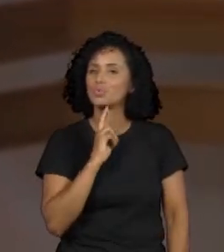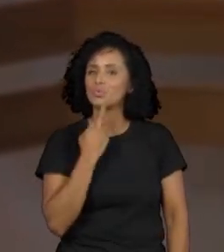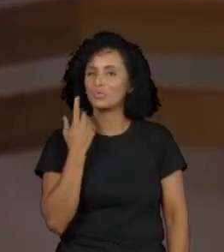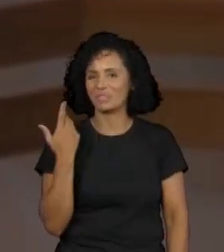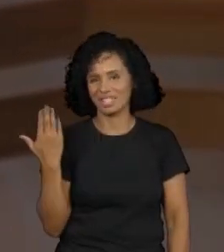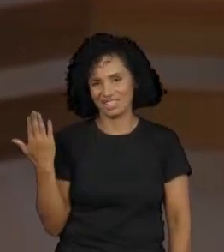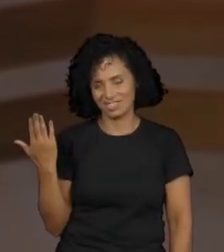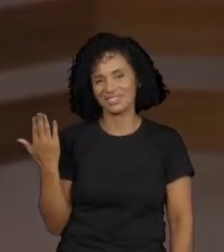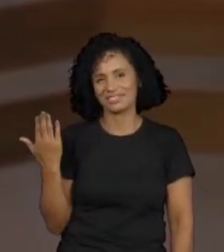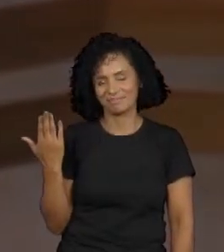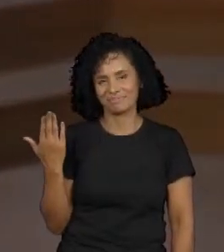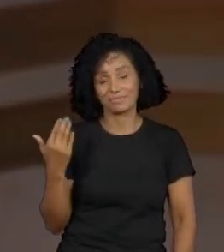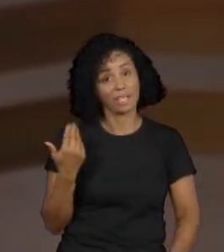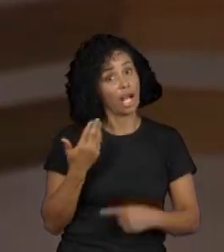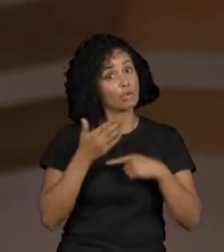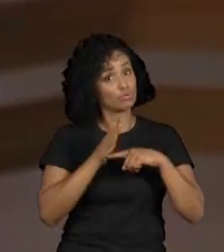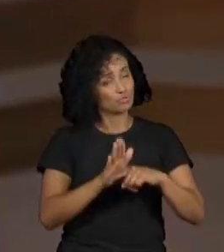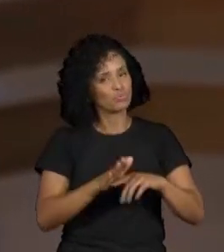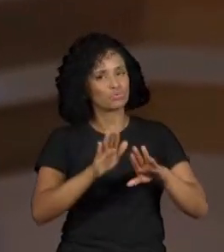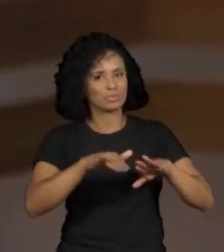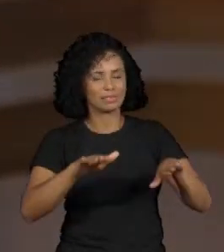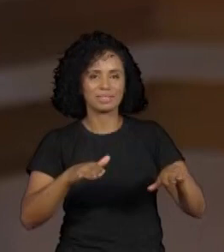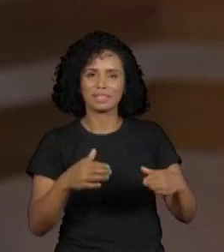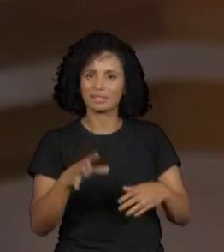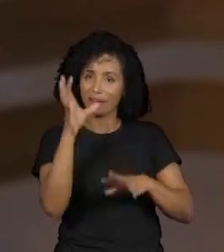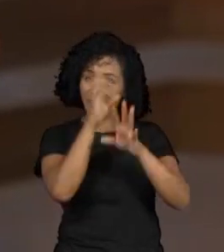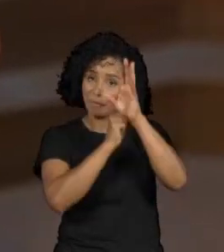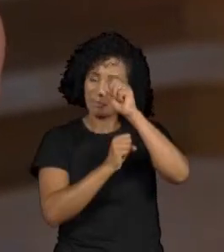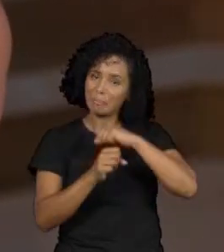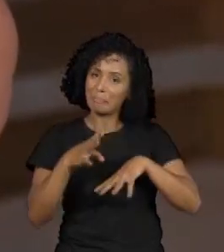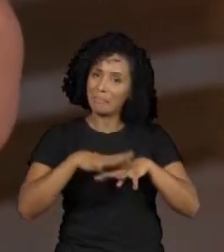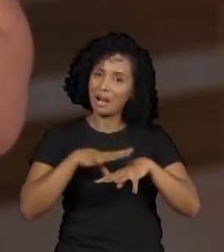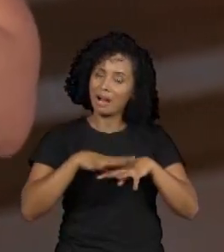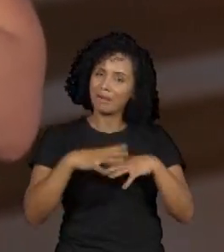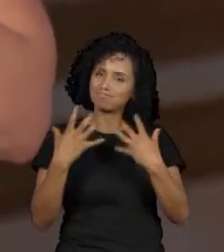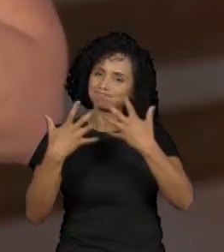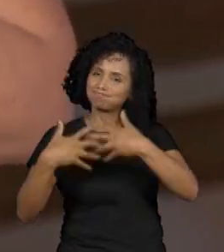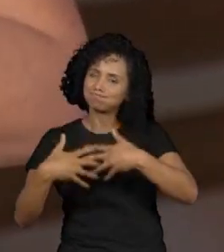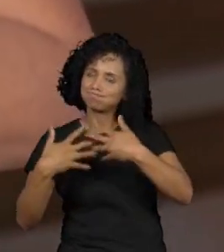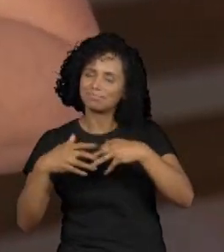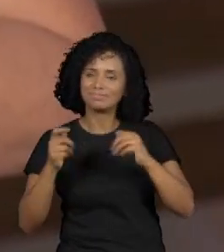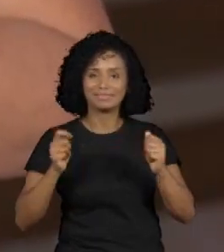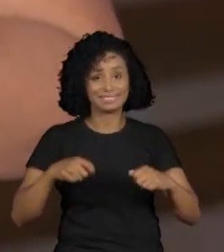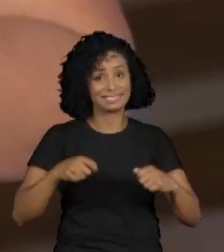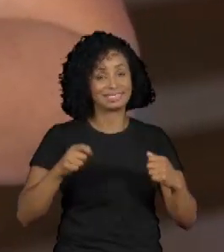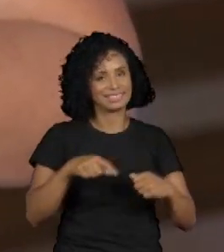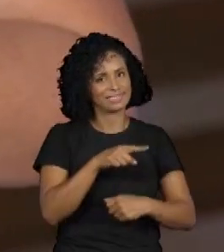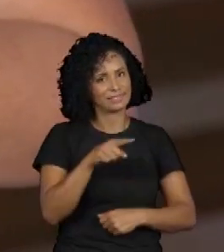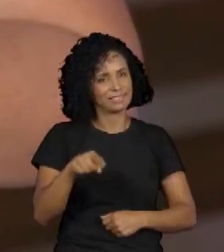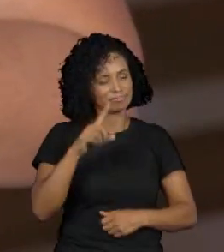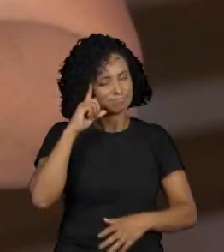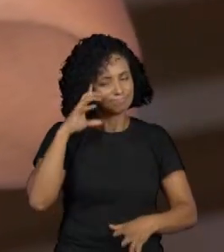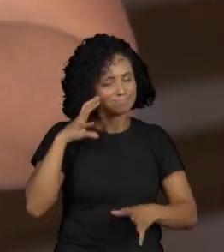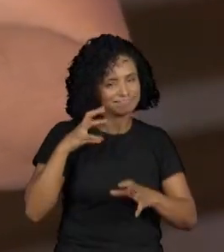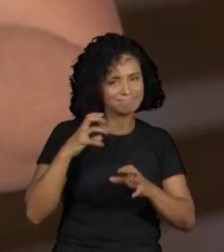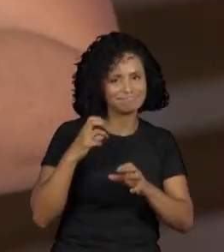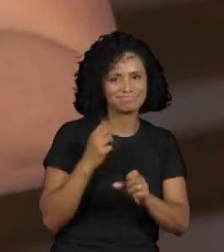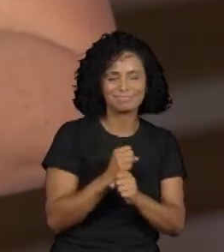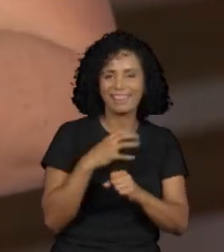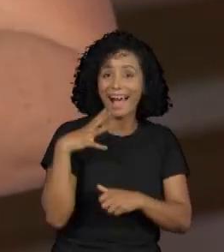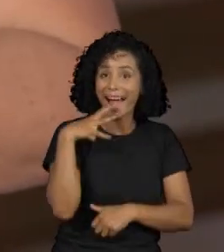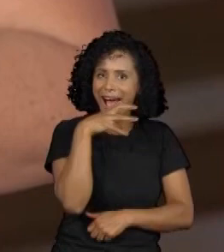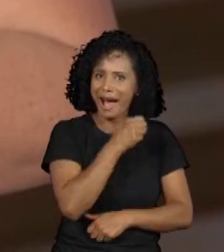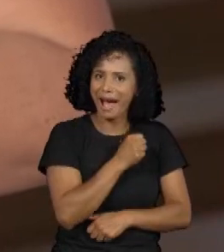utilizado, que ajuda bastante os estudantes a fazerem as contagens, aí, a entender um pouco melhor